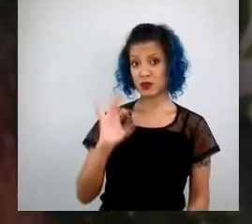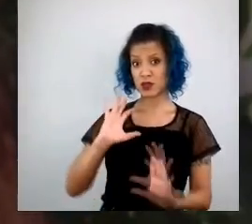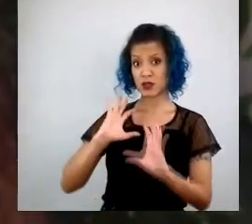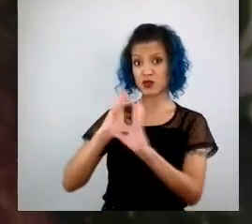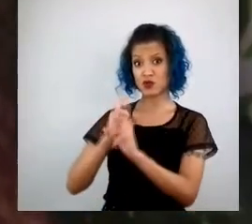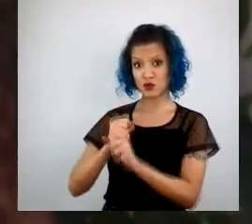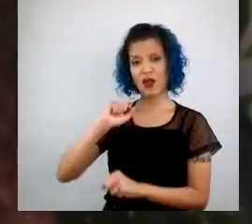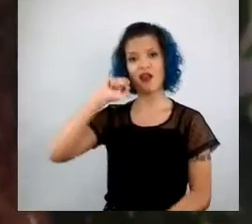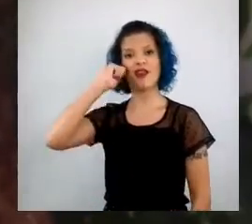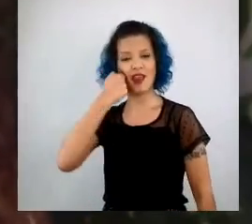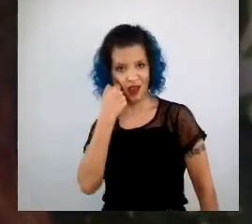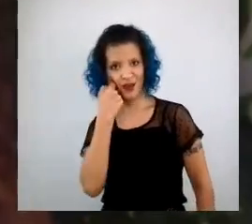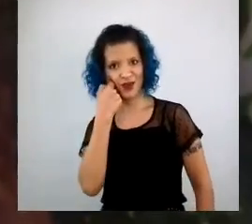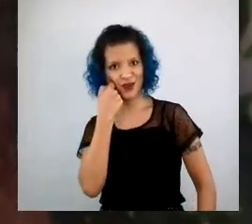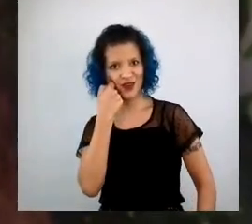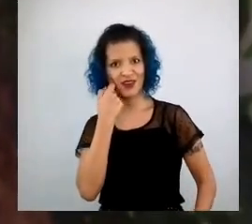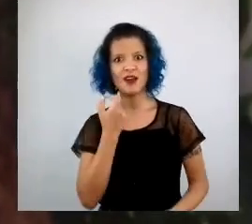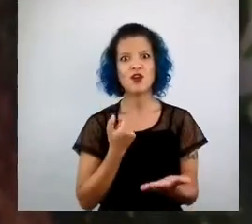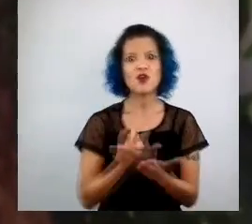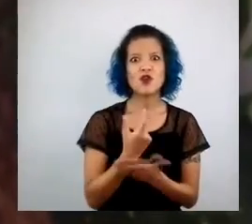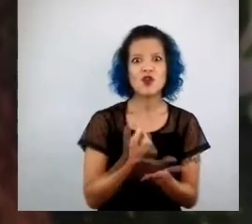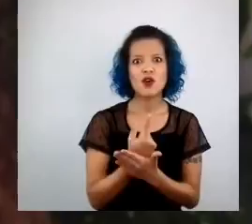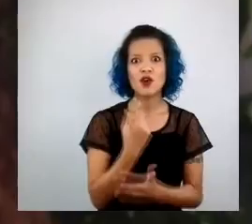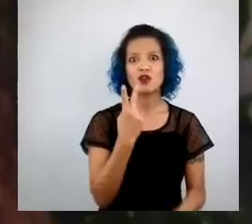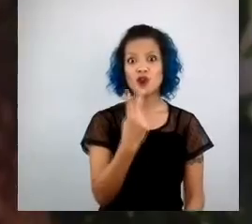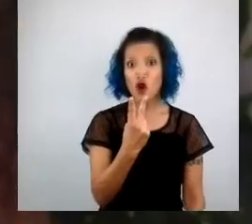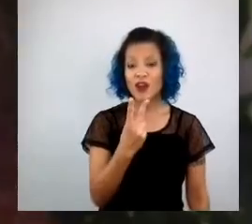2 trilhões por ano.